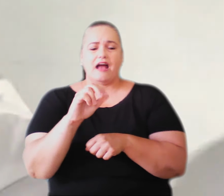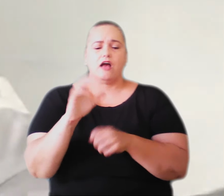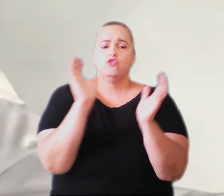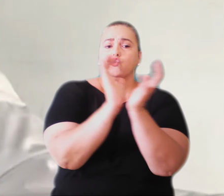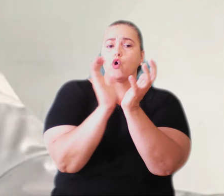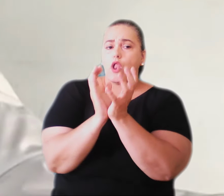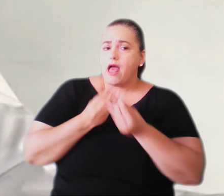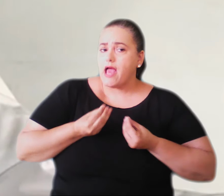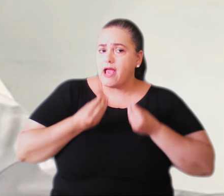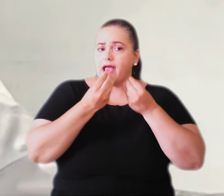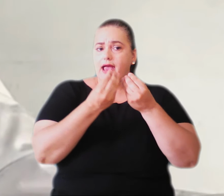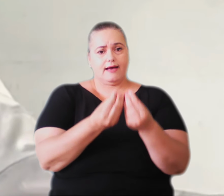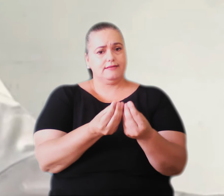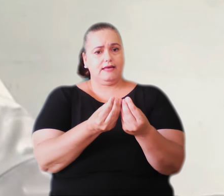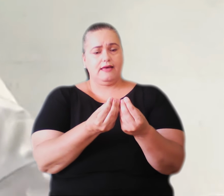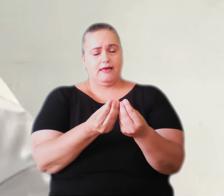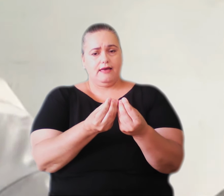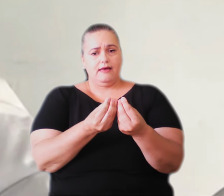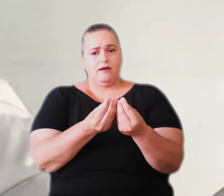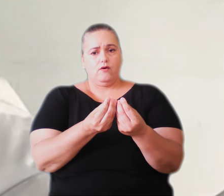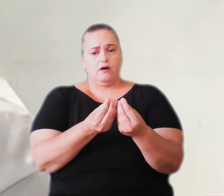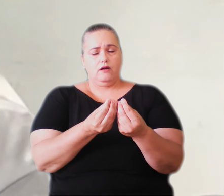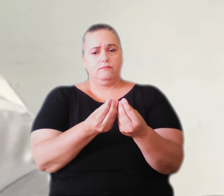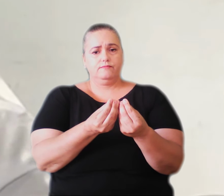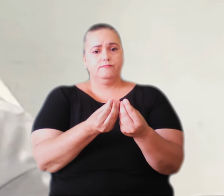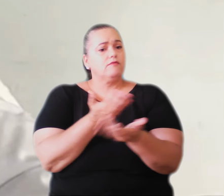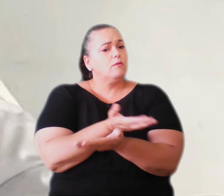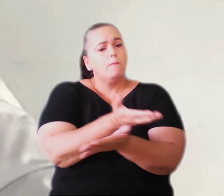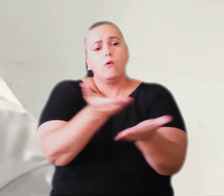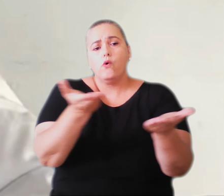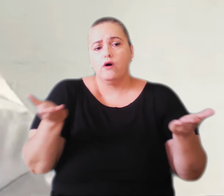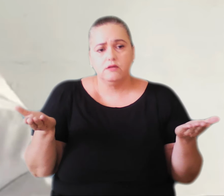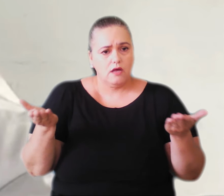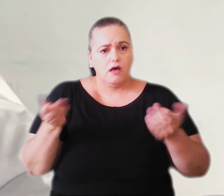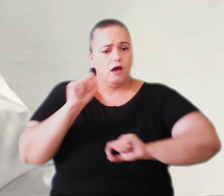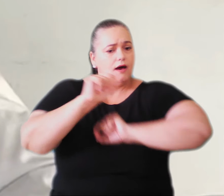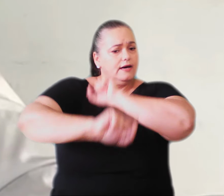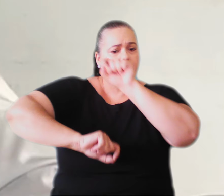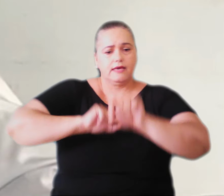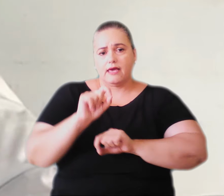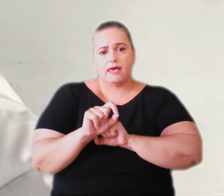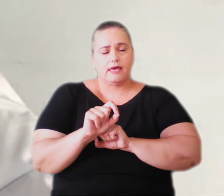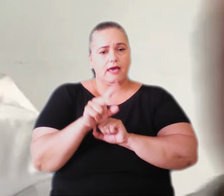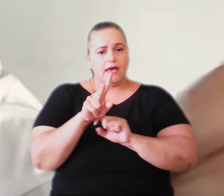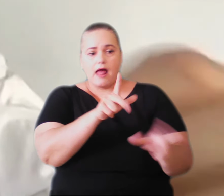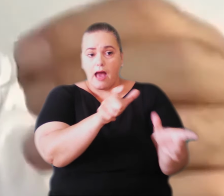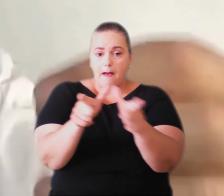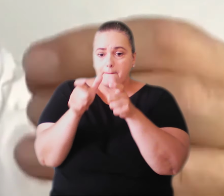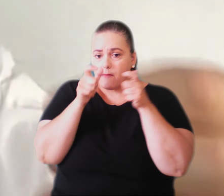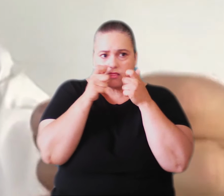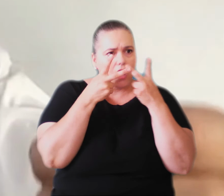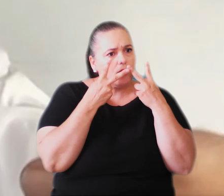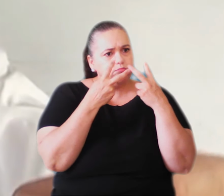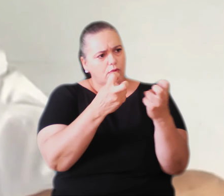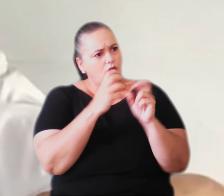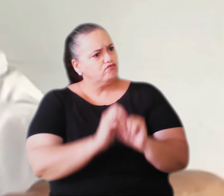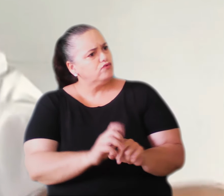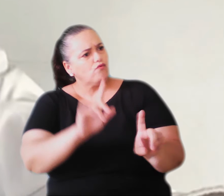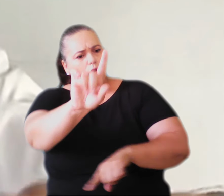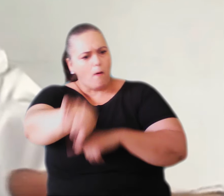deixam à mercê ou à disposição de quem queira constatar um lastro